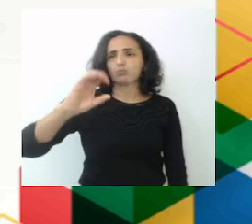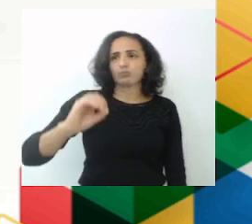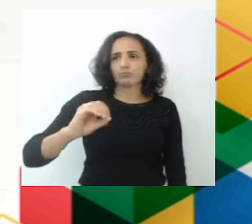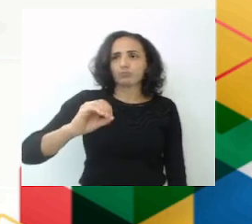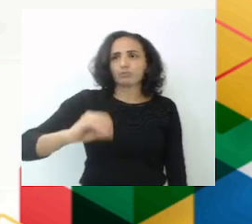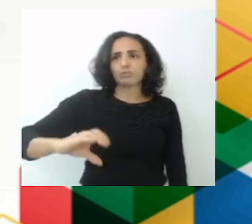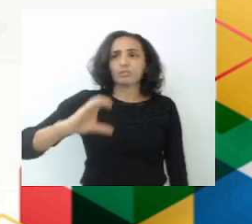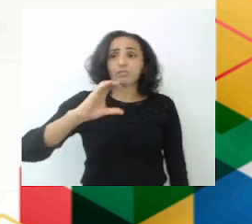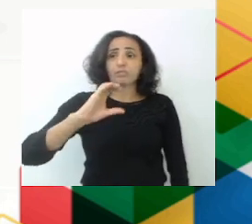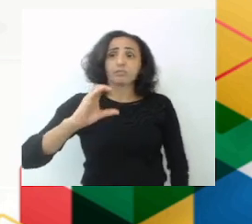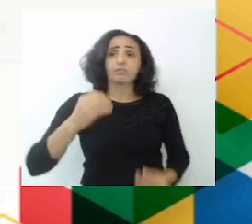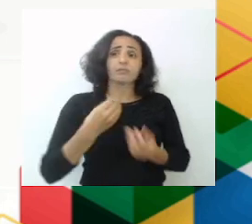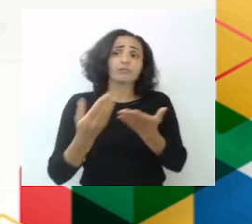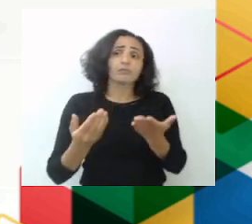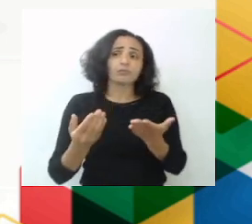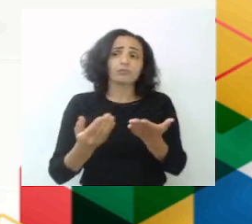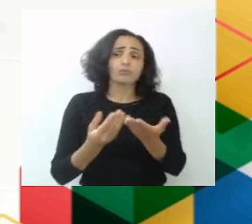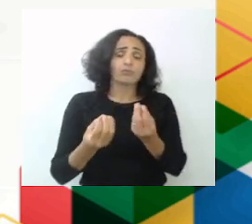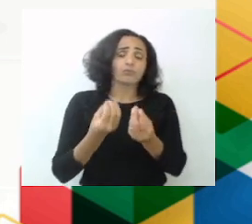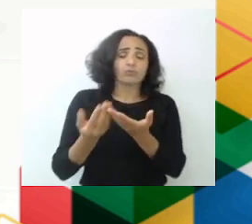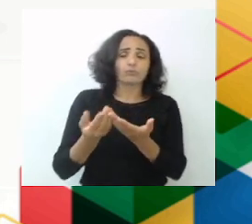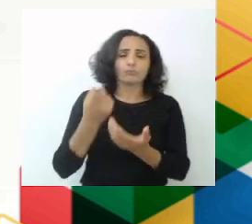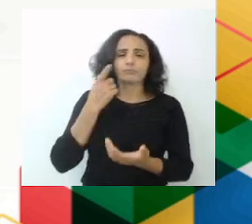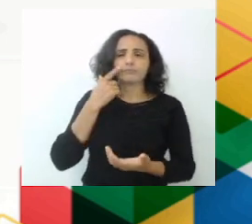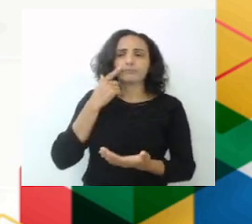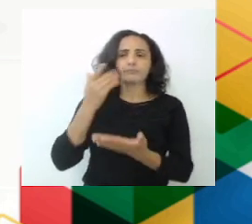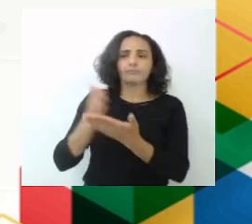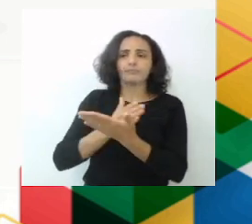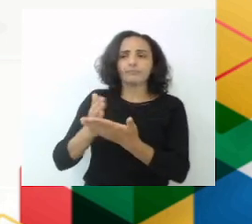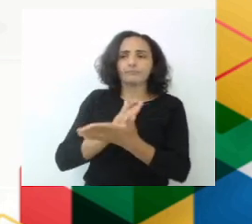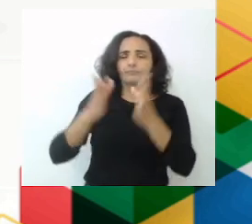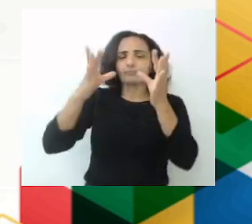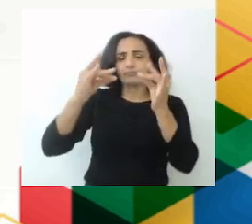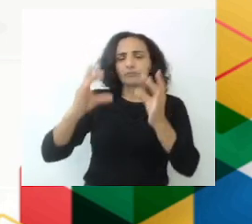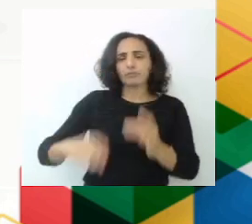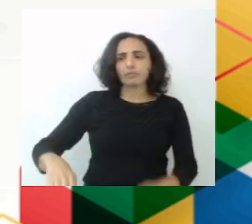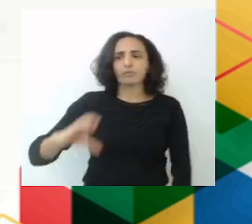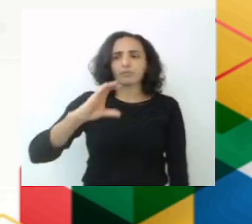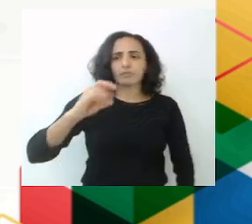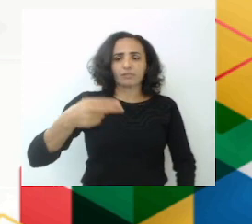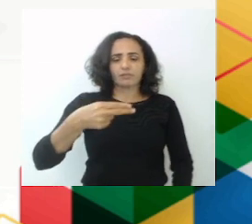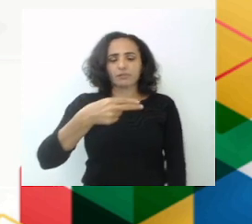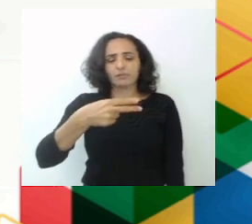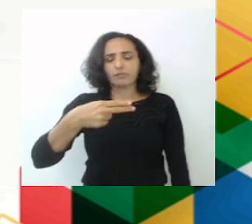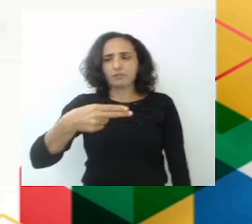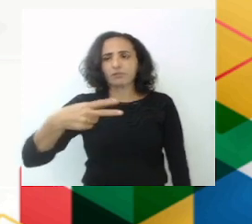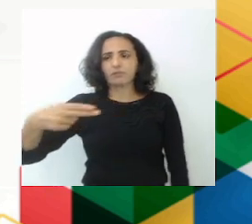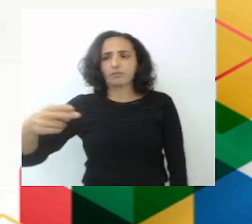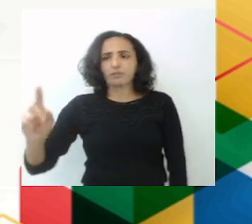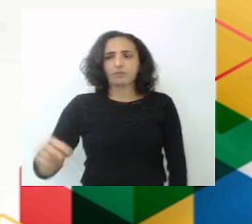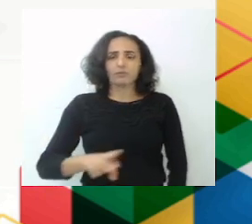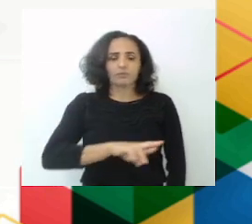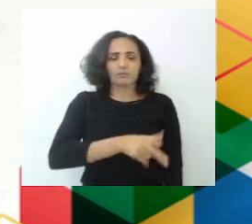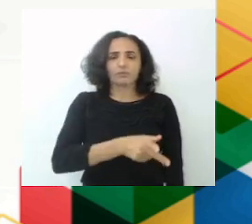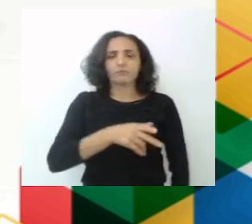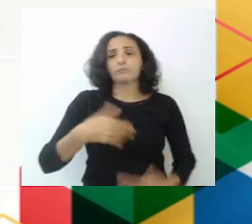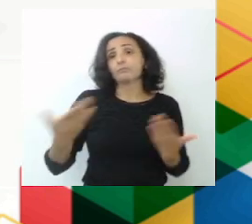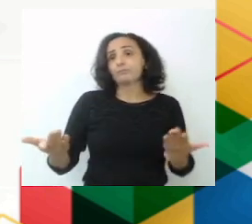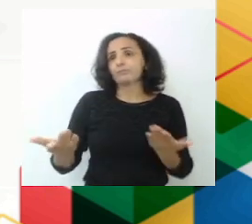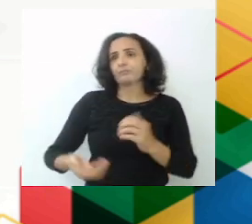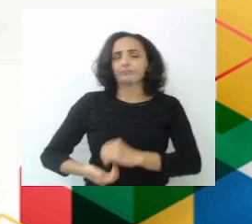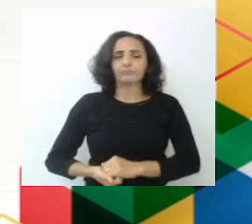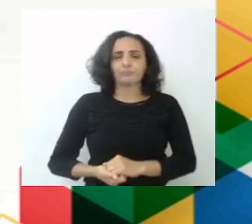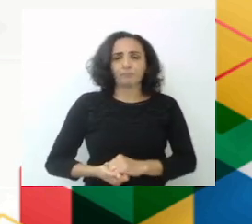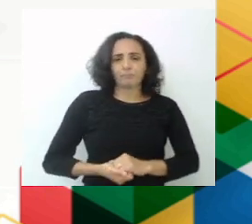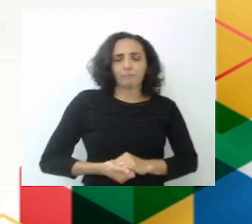igual a zero e as incompletas com B e C iguais a zero, certo? Então vamos para mais um